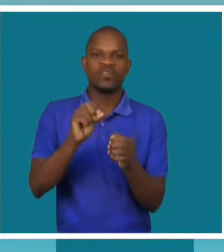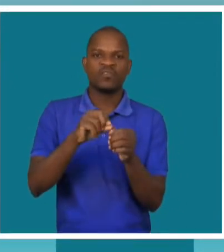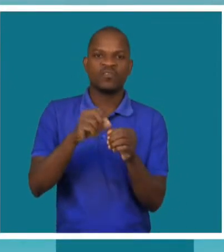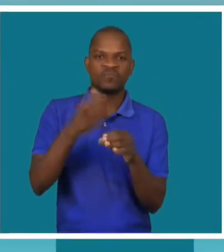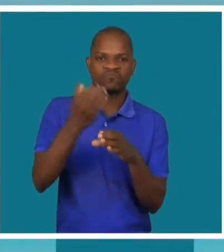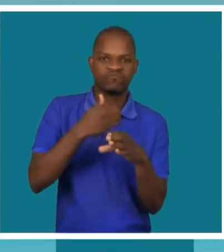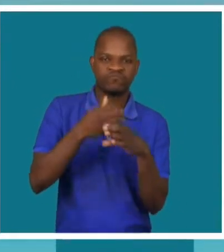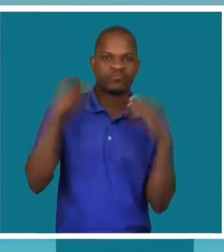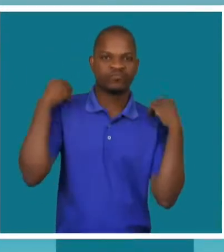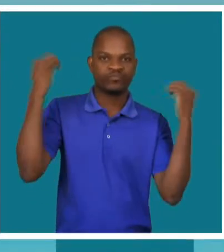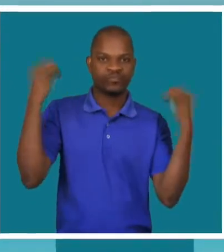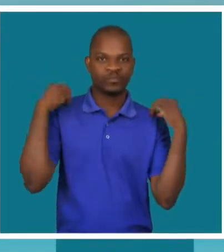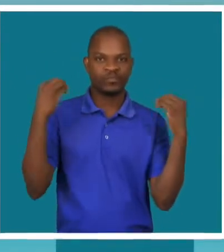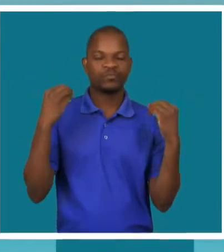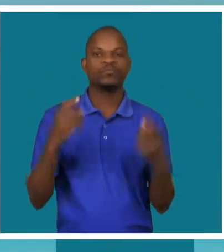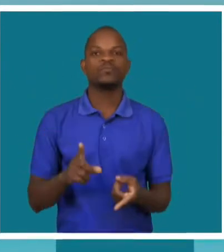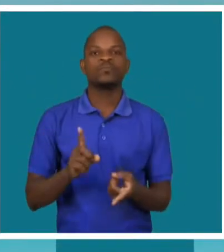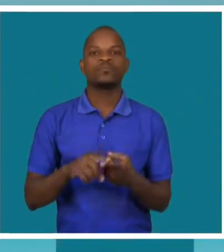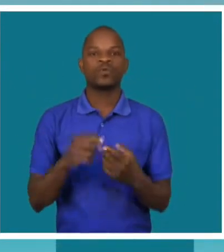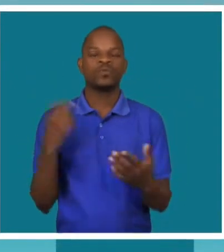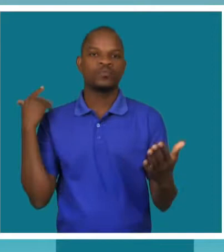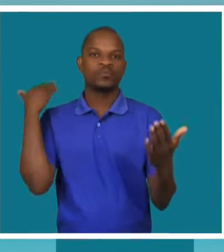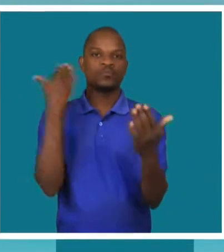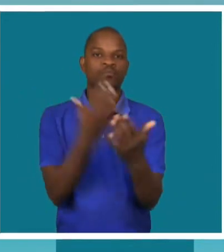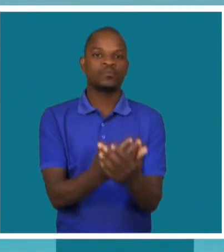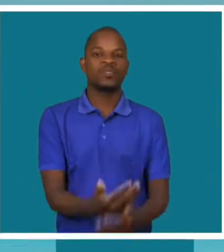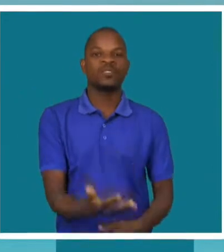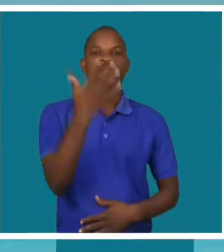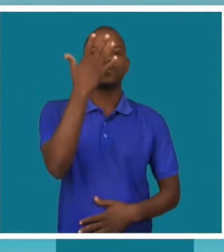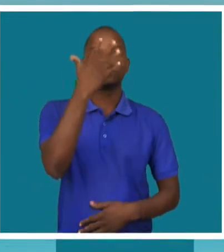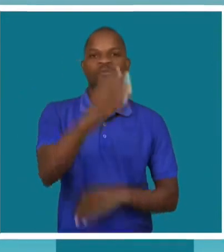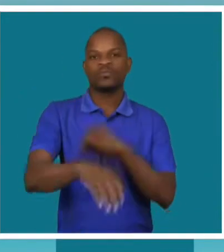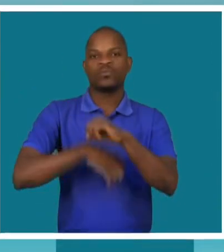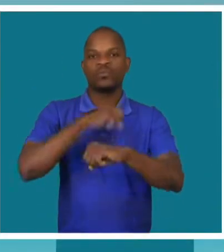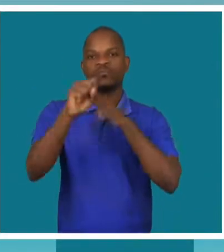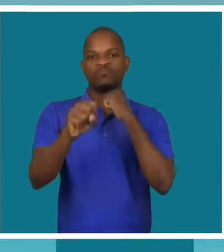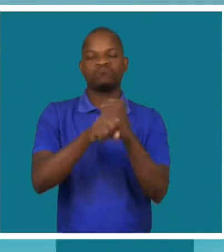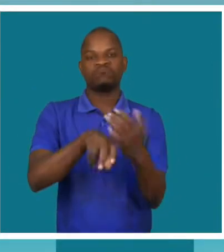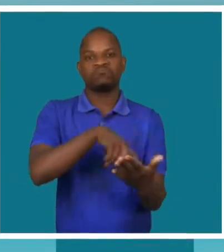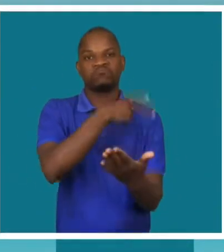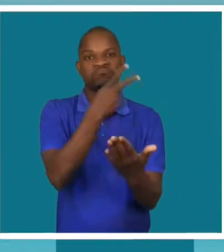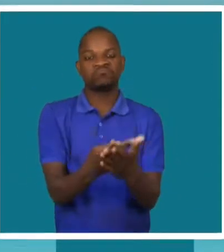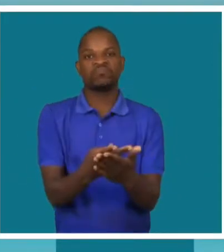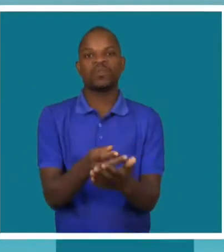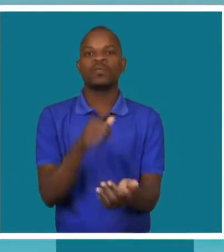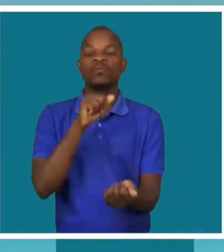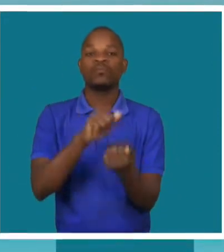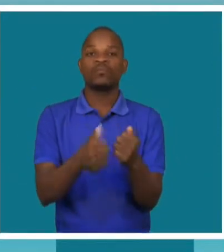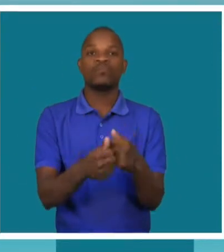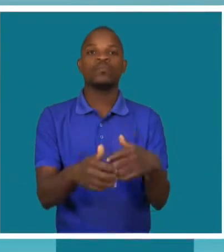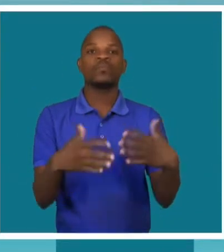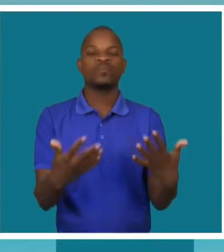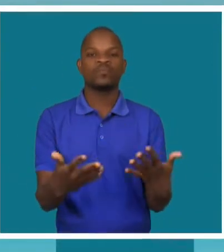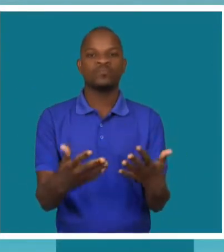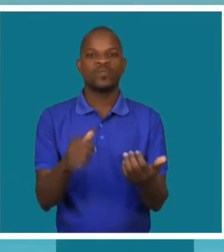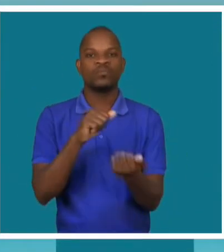exercício Estou há 5 anos mesmo, teitado Sofreu essas minhas